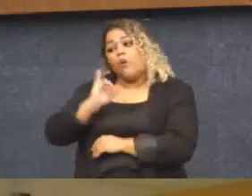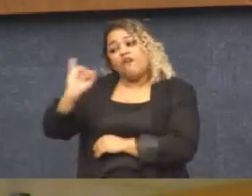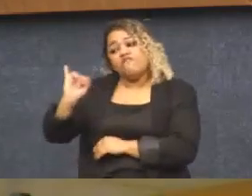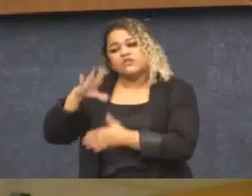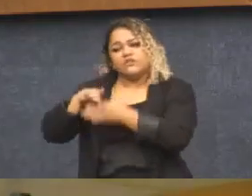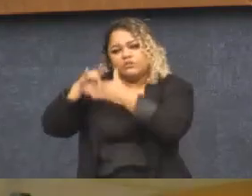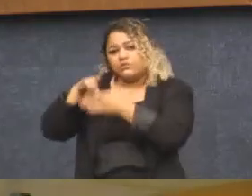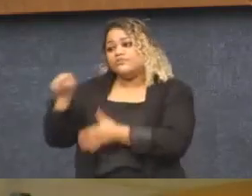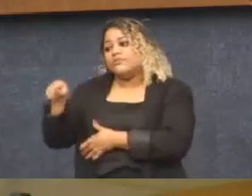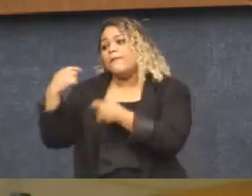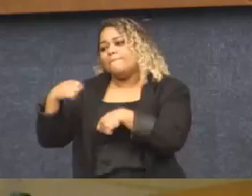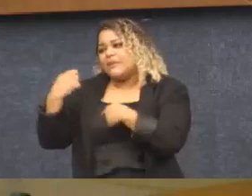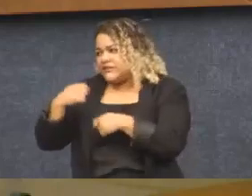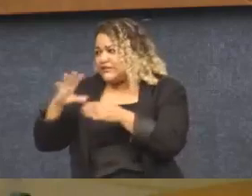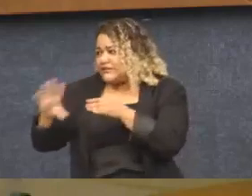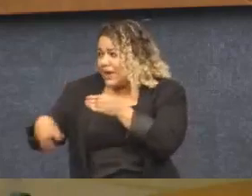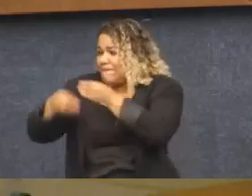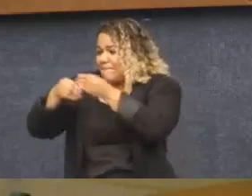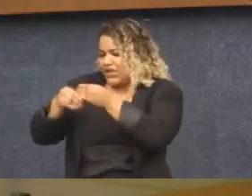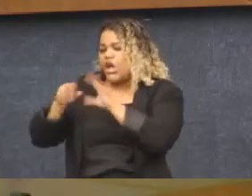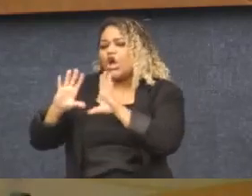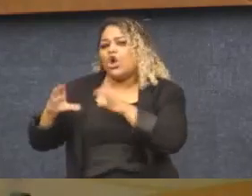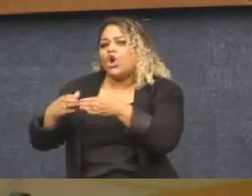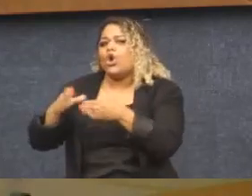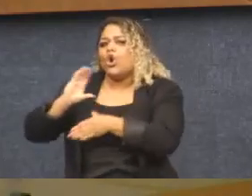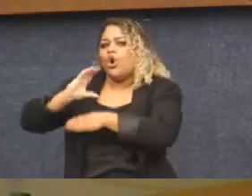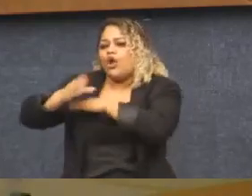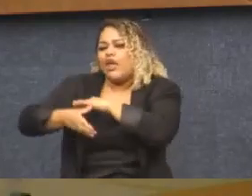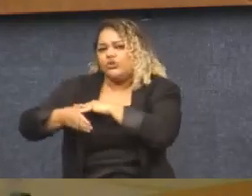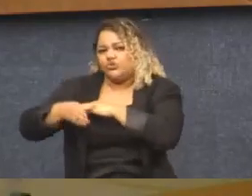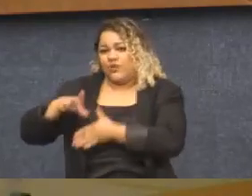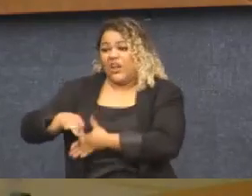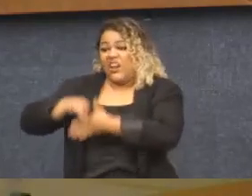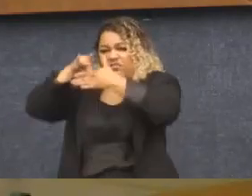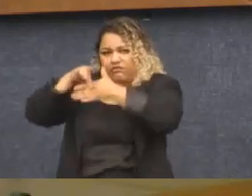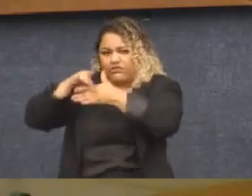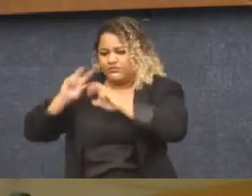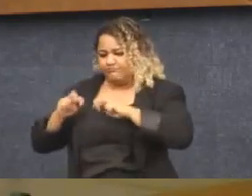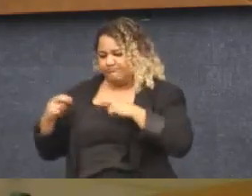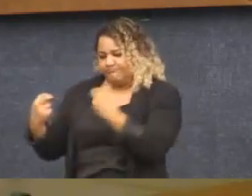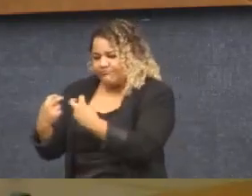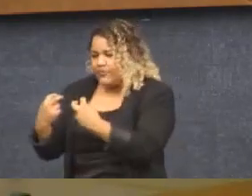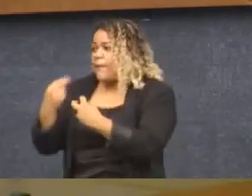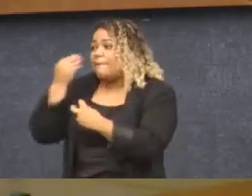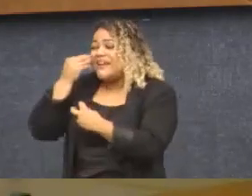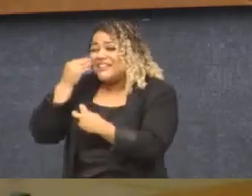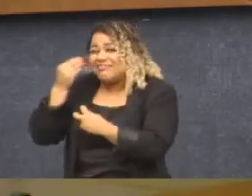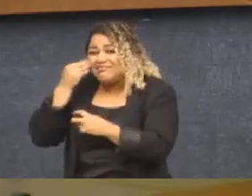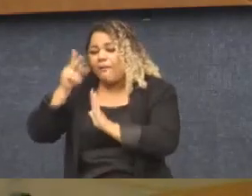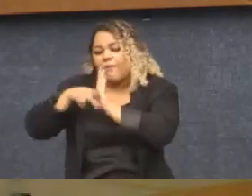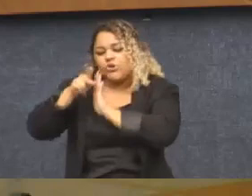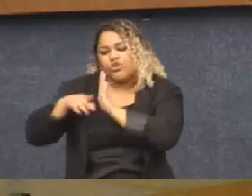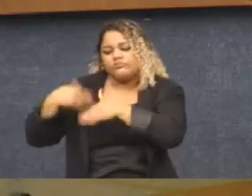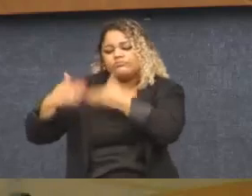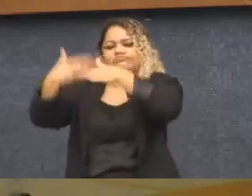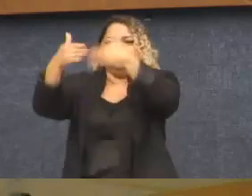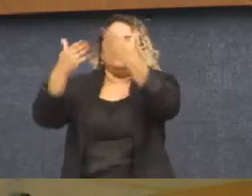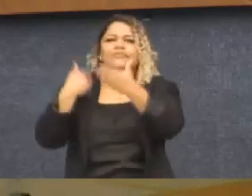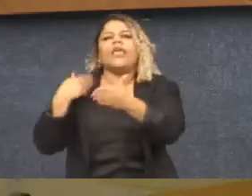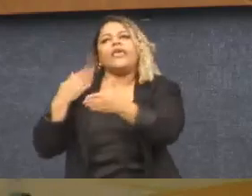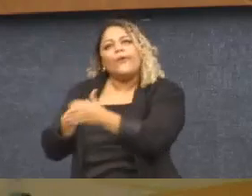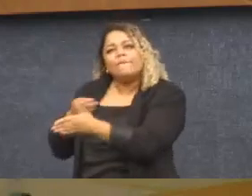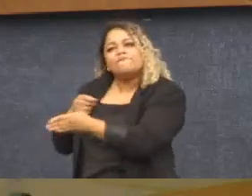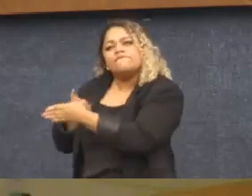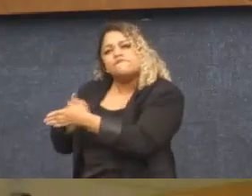preciso fazer uma emenda de colégio de líderes para a gente avançar. Foi de muita insistência, colheu-se as assinaturas